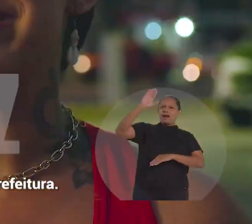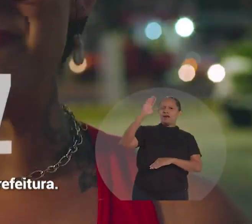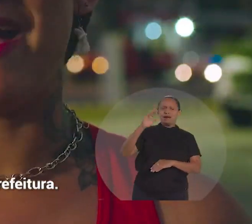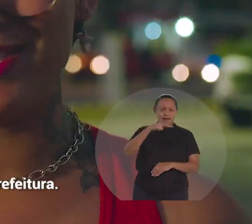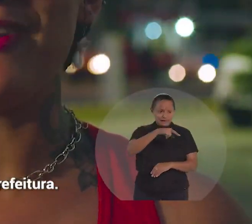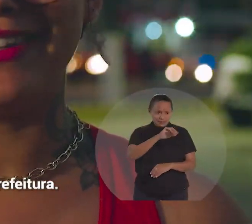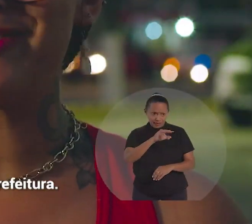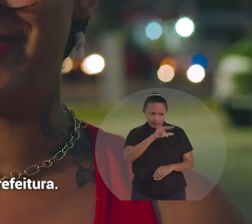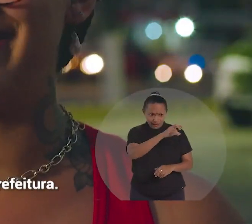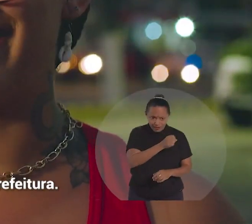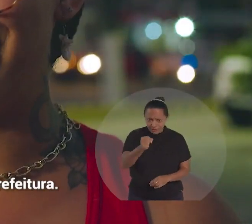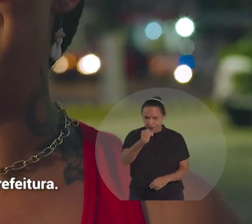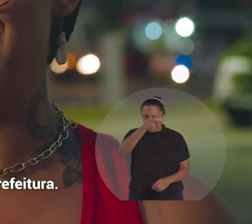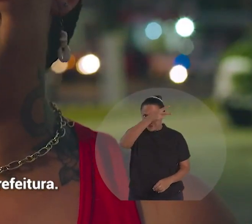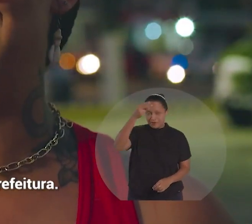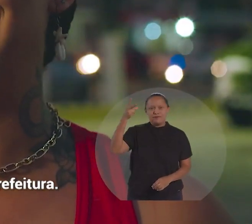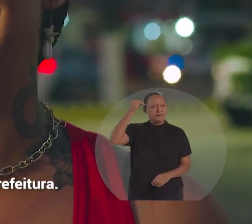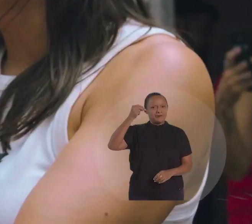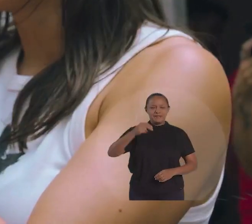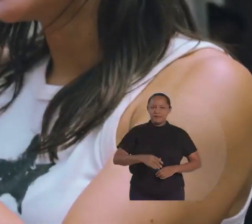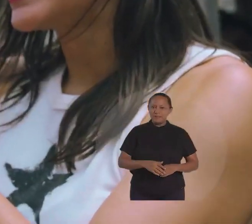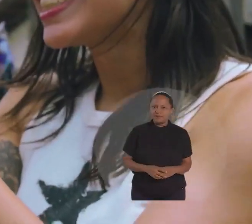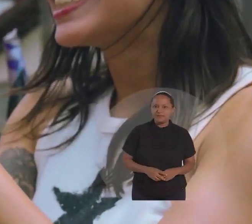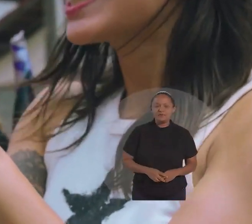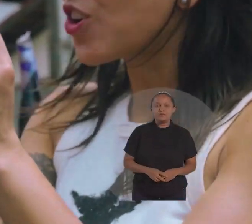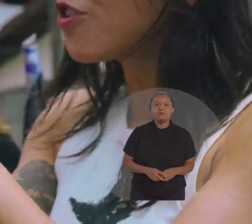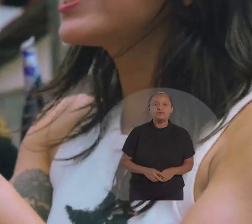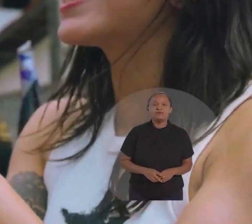Natal vai ser mais feliz com Natália na prefeitura.